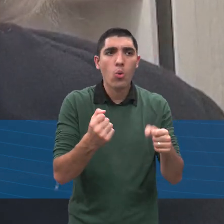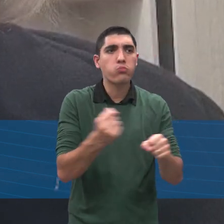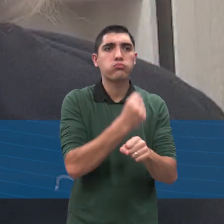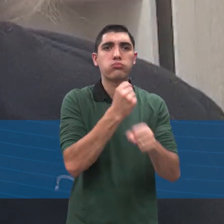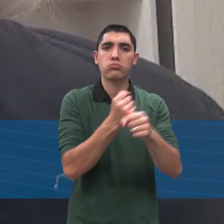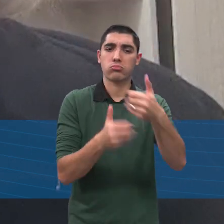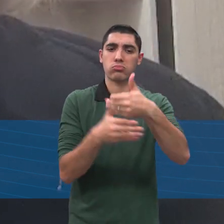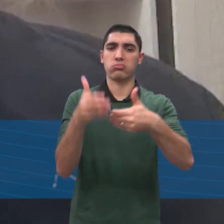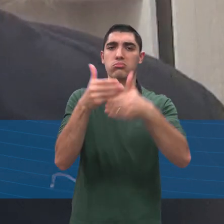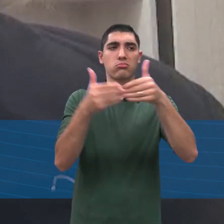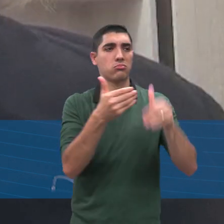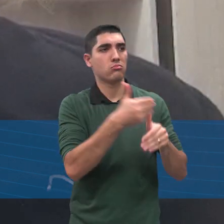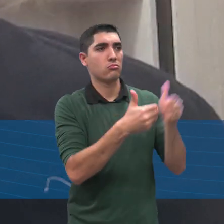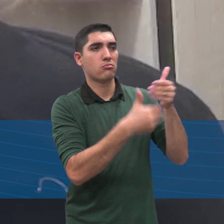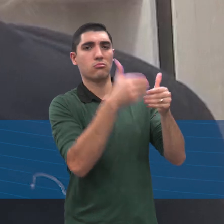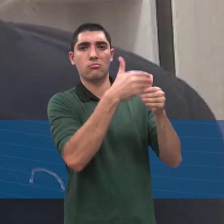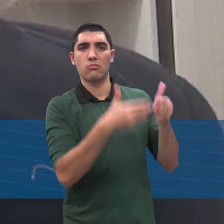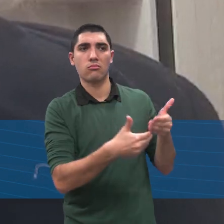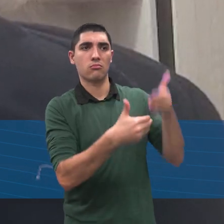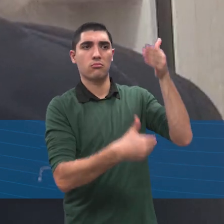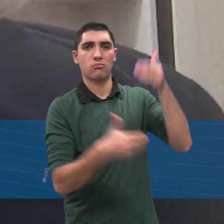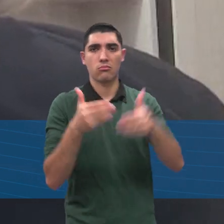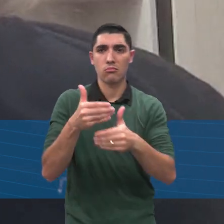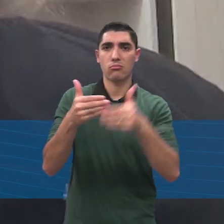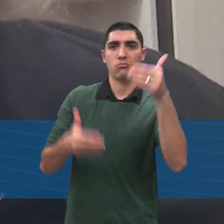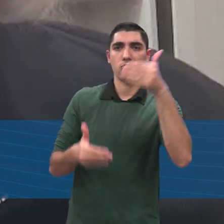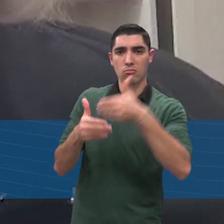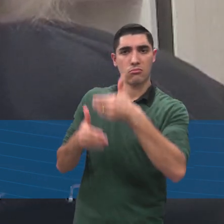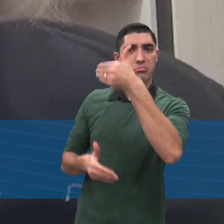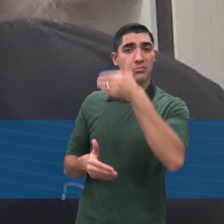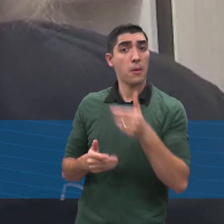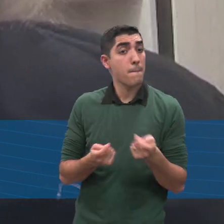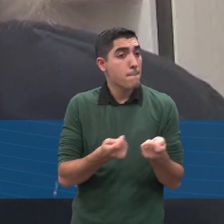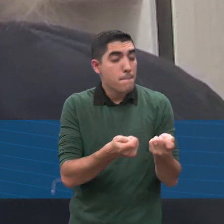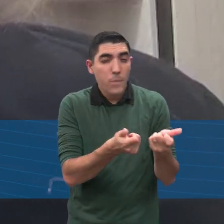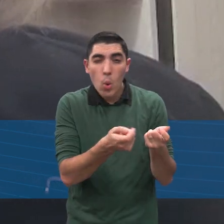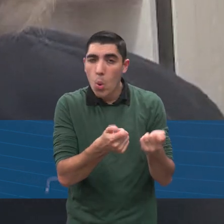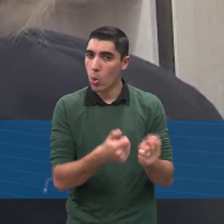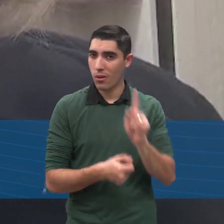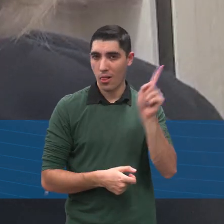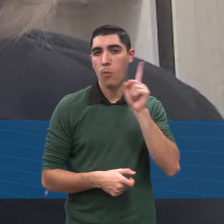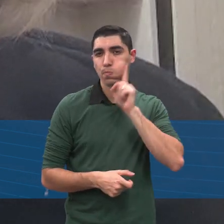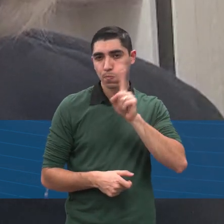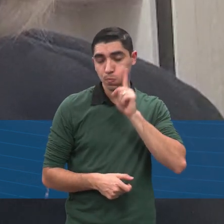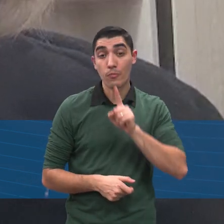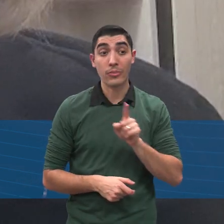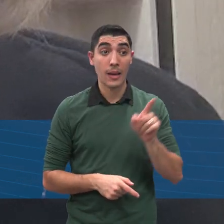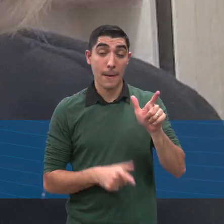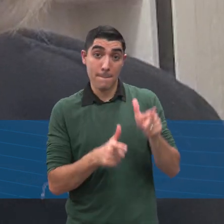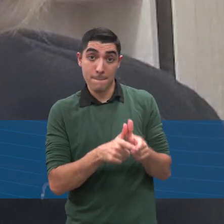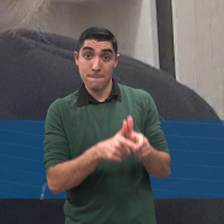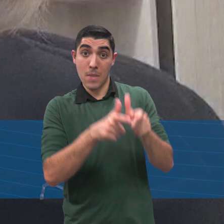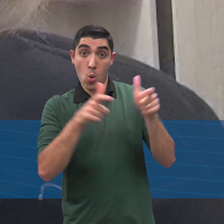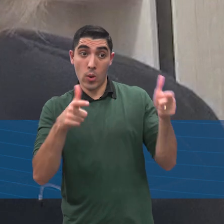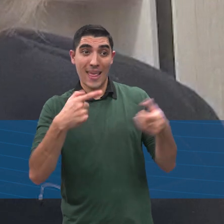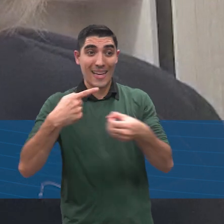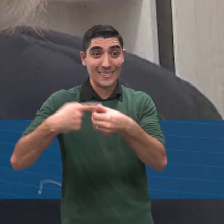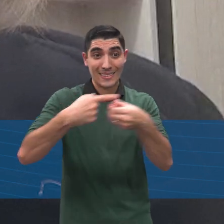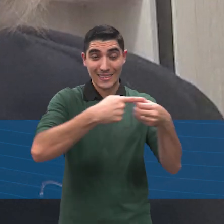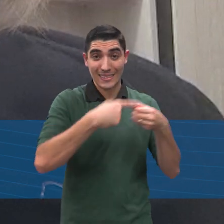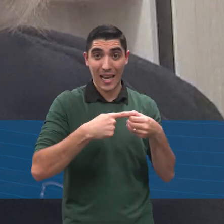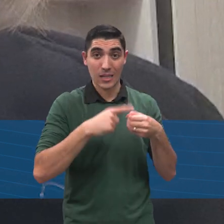encontrar cidades muradas ou bairros murados. Aliás, as cidades americanas há